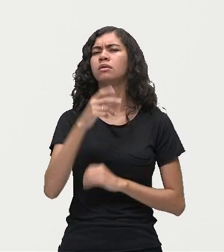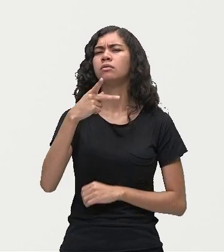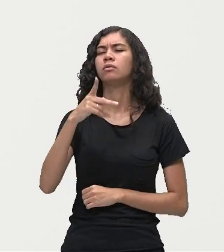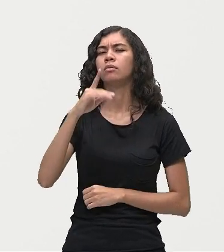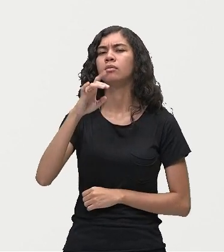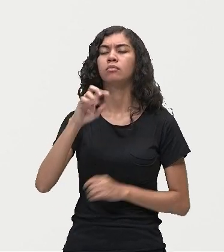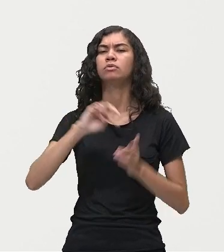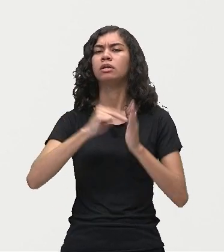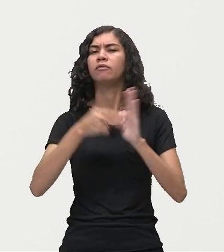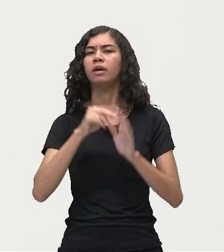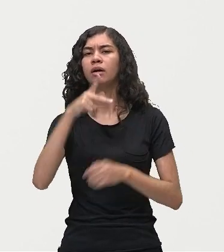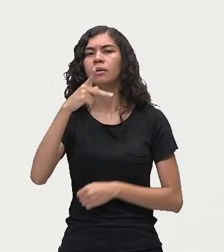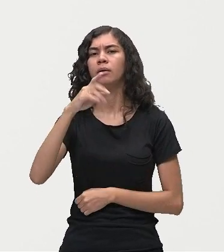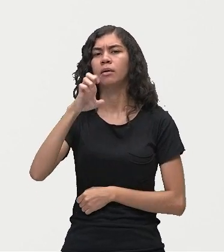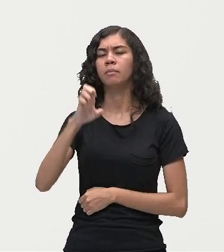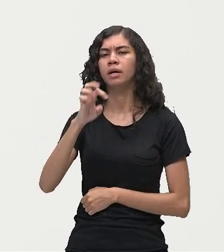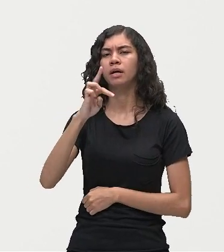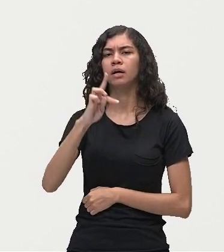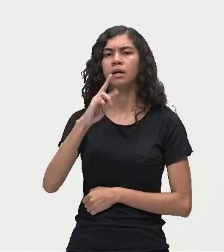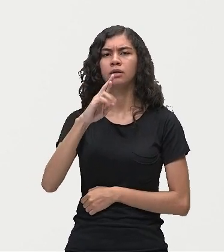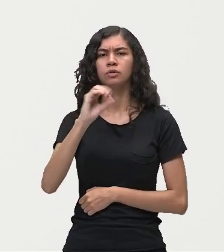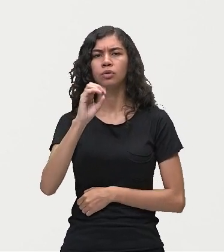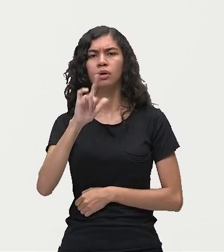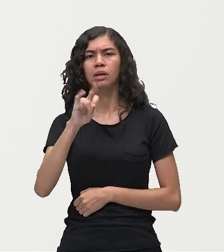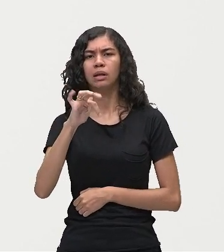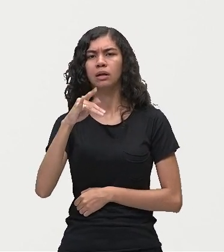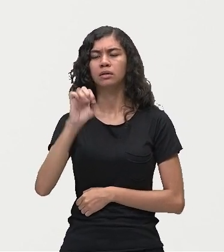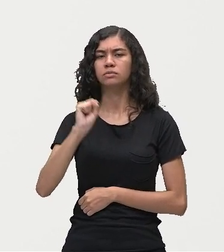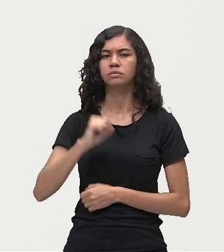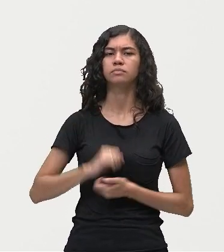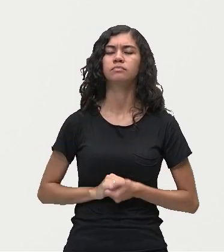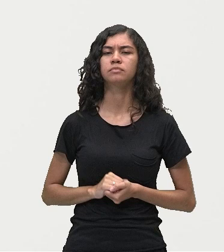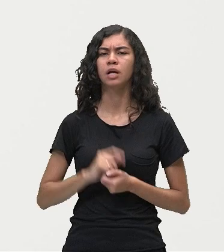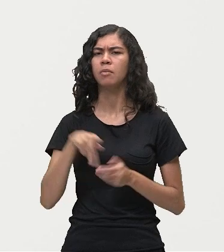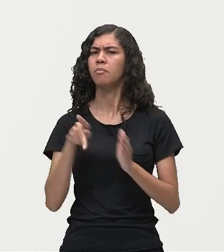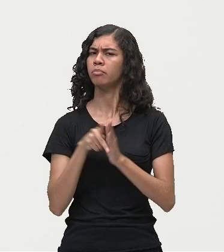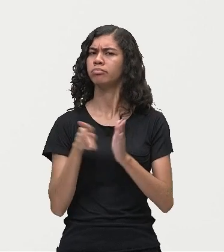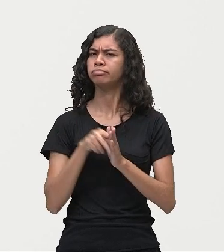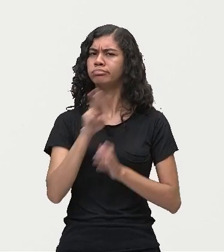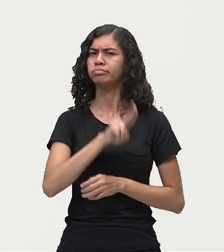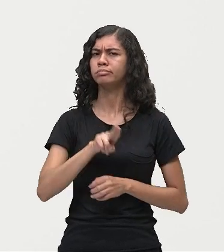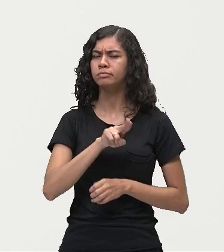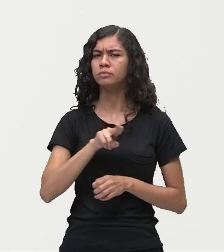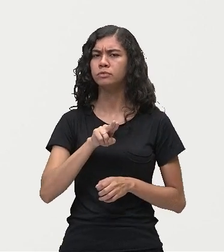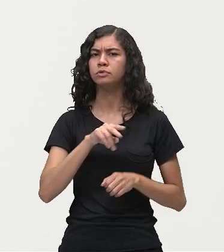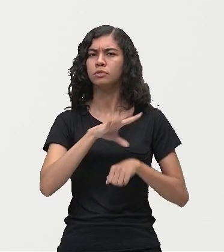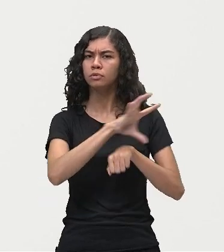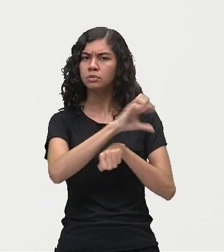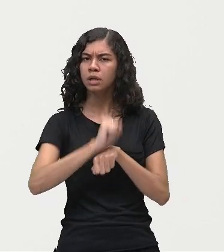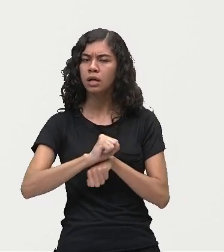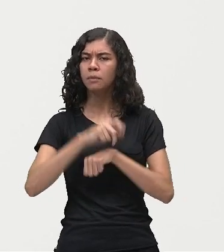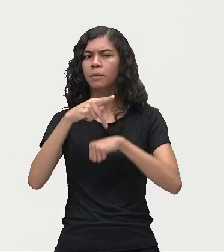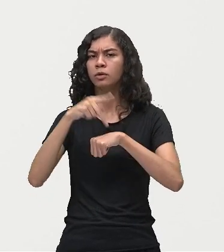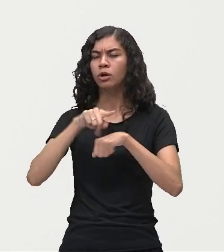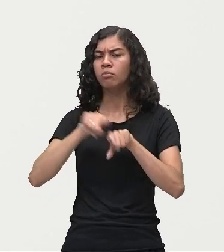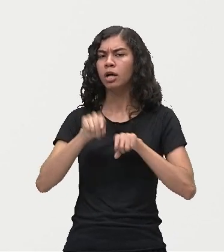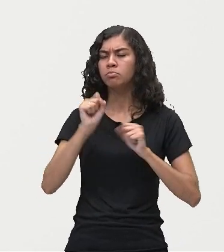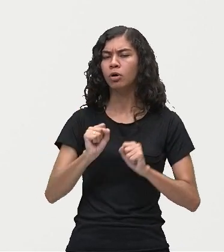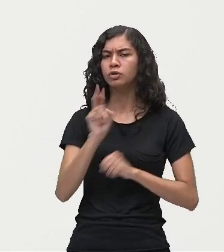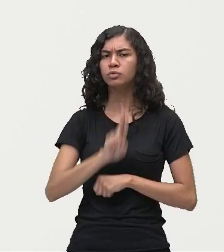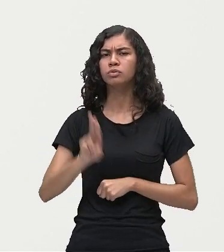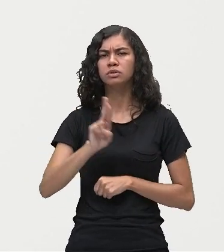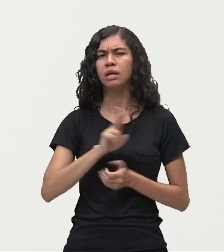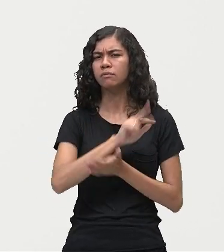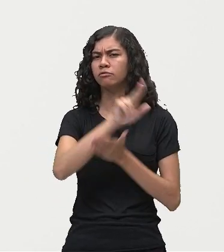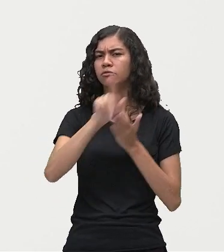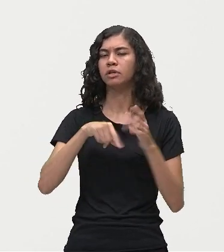A gente pode resumir que ele é derivado do petróleo que serve para diferentes produtos, tá? São derivados de petróleo